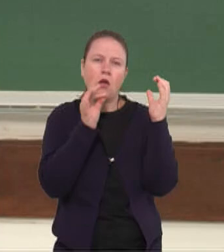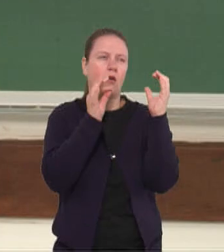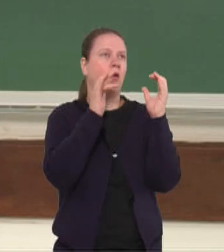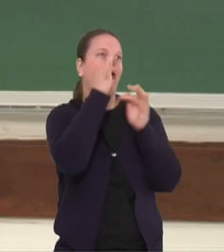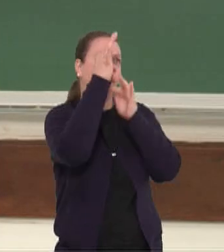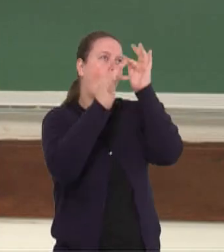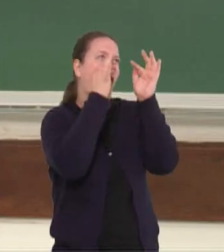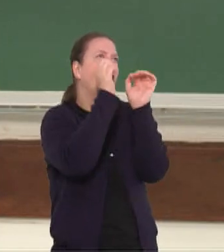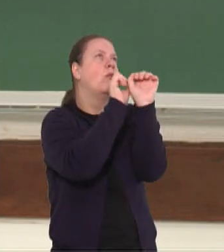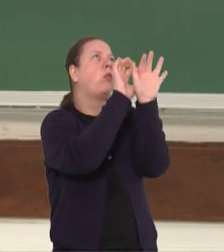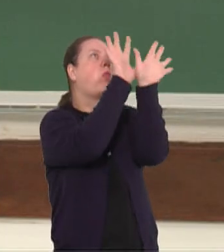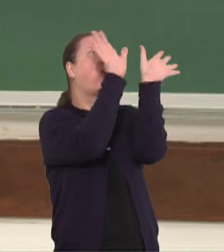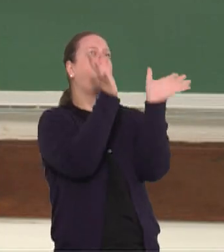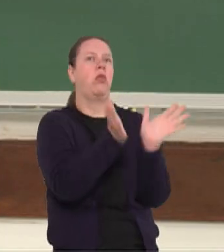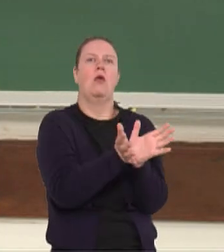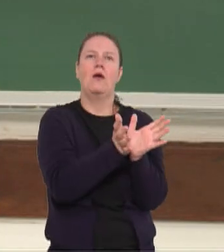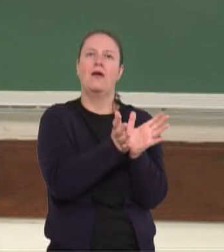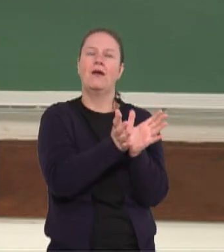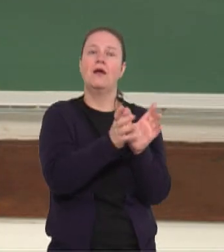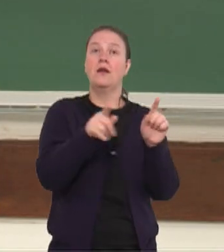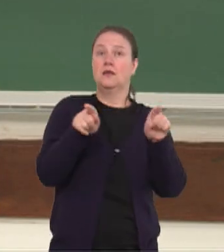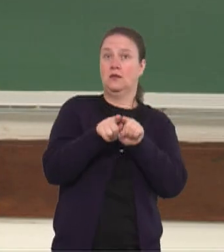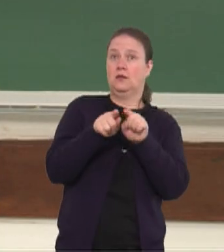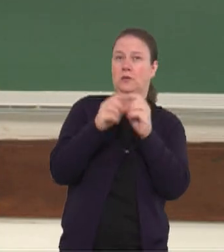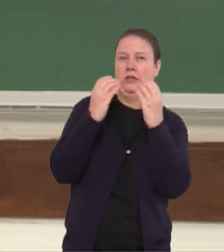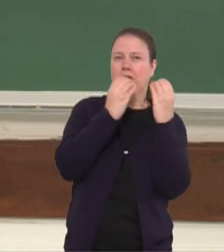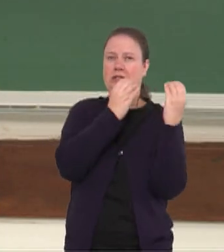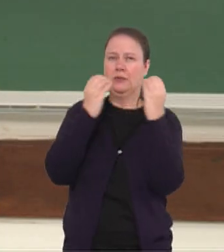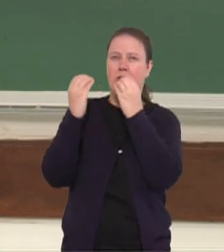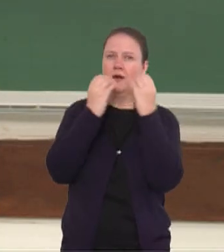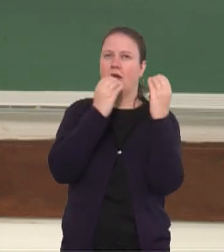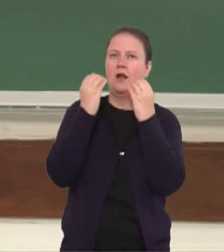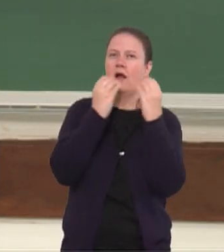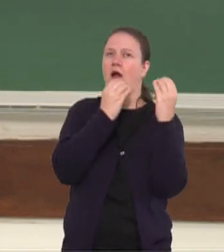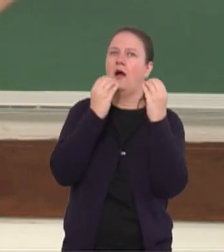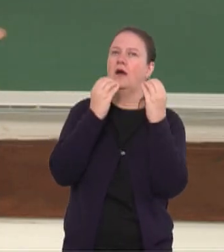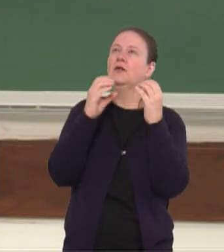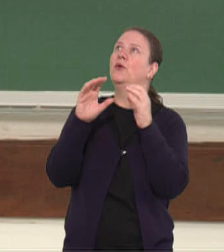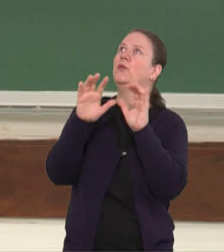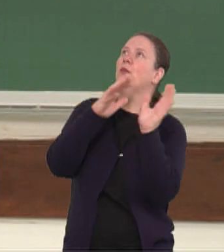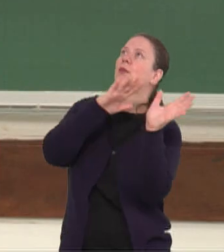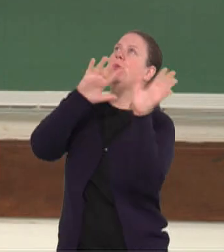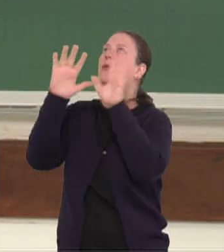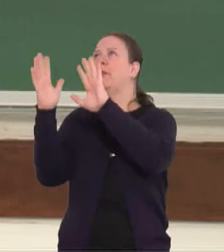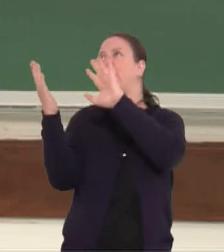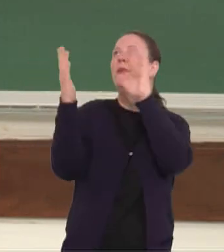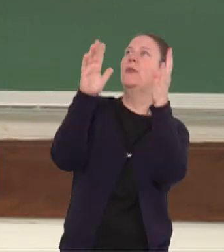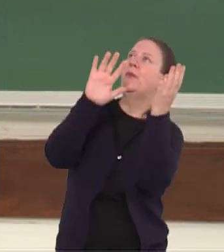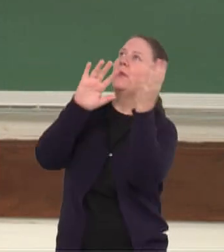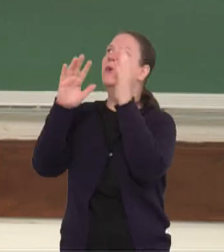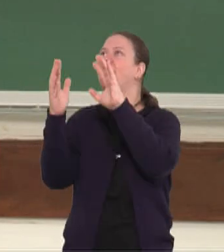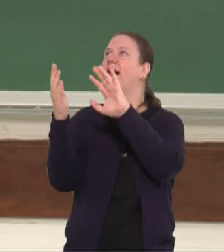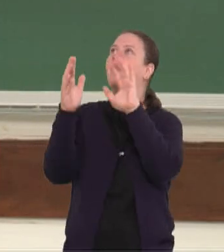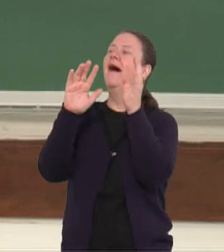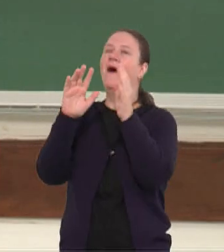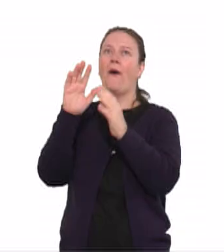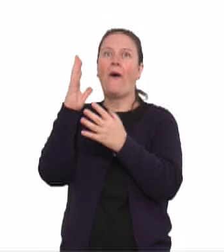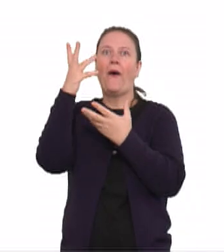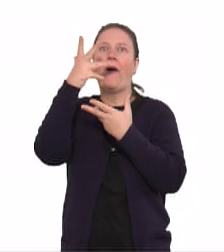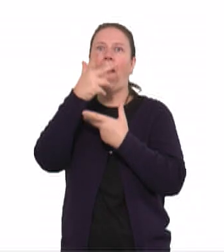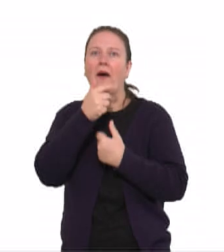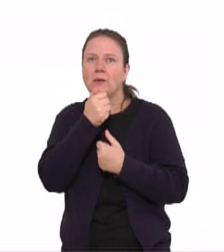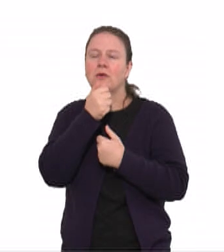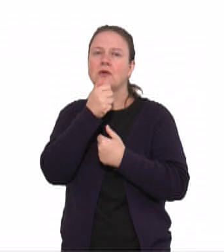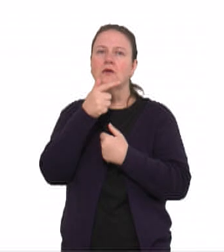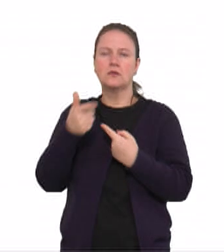então o milharal estava todo vibrante, alegre, feliz, né? É uma figura